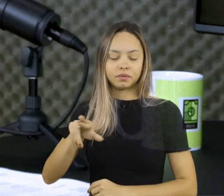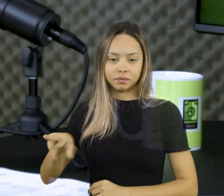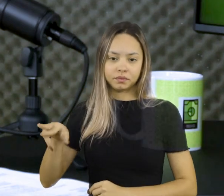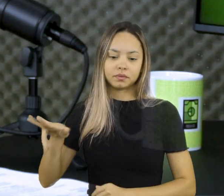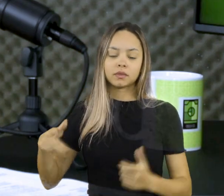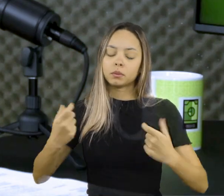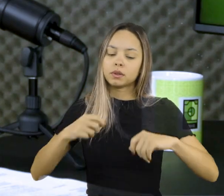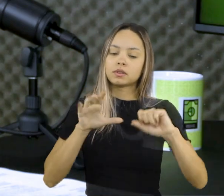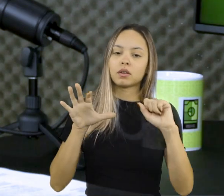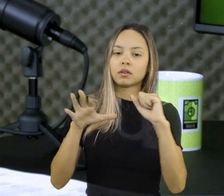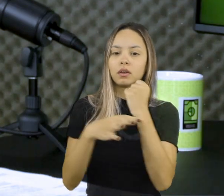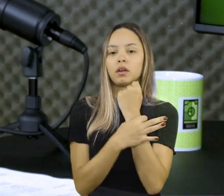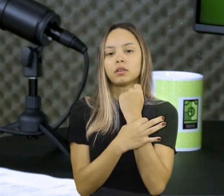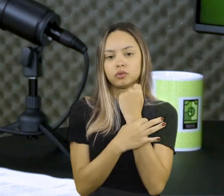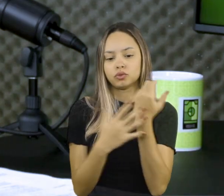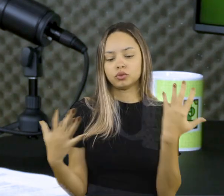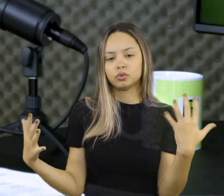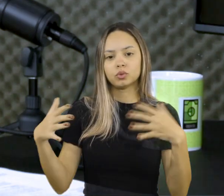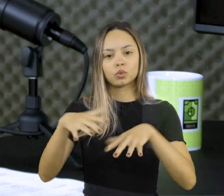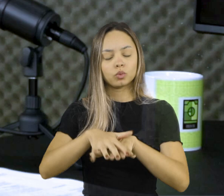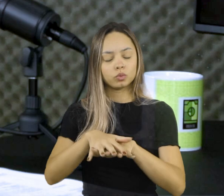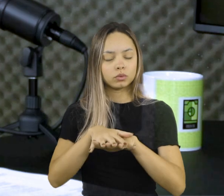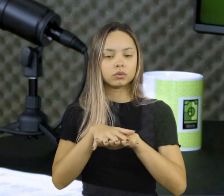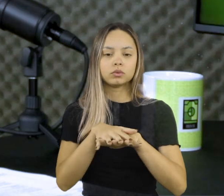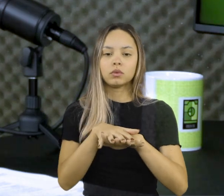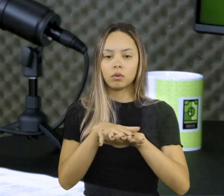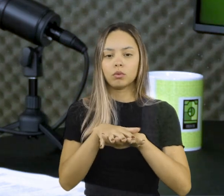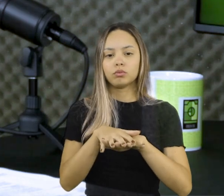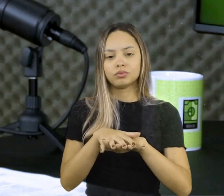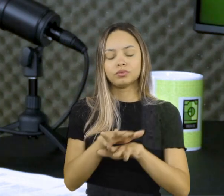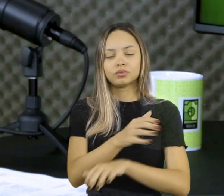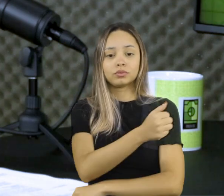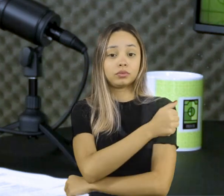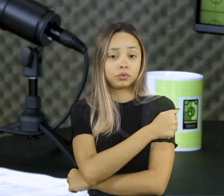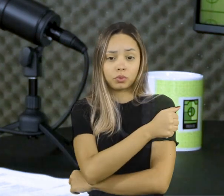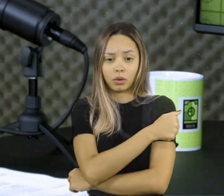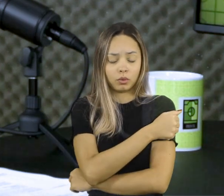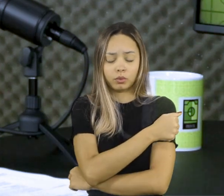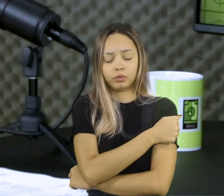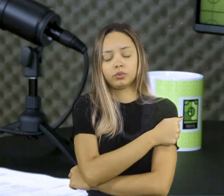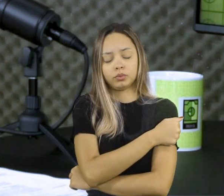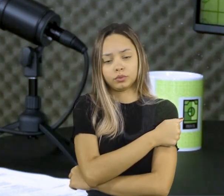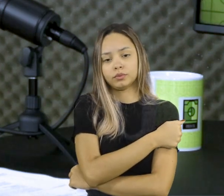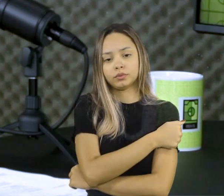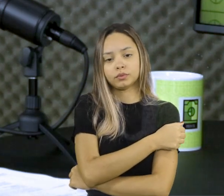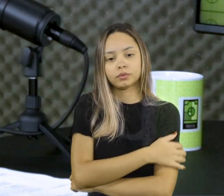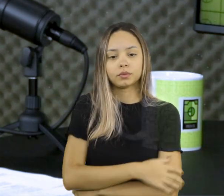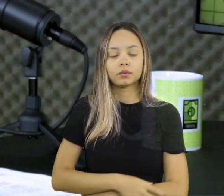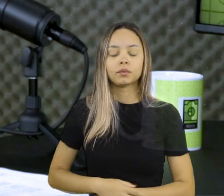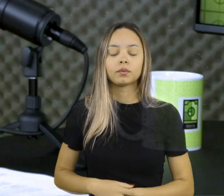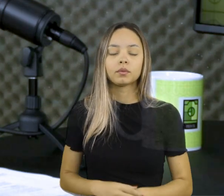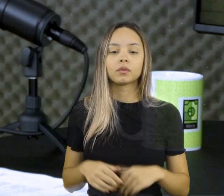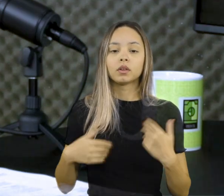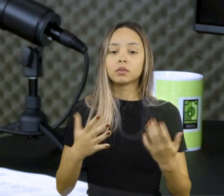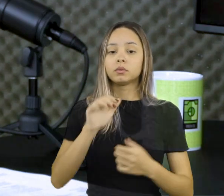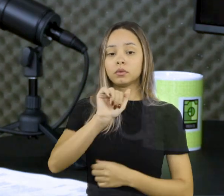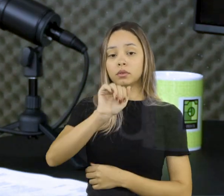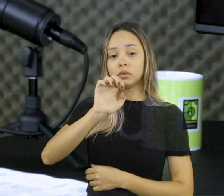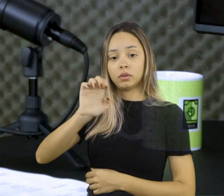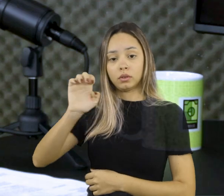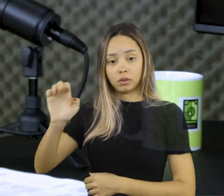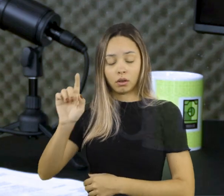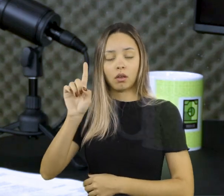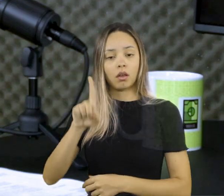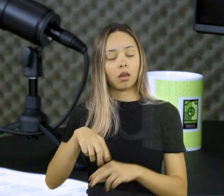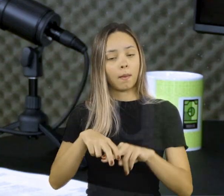que garantir a inclusão do estudante que for. Então, esse AEE é para isso,